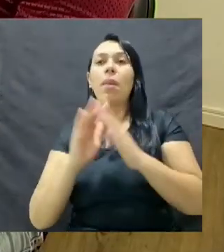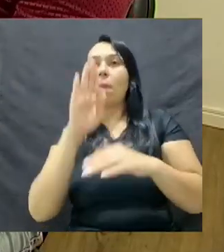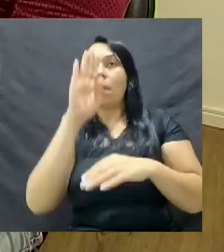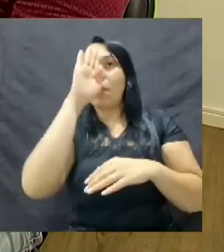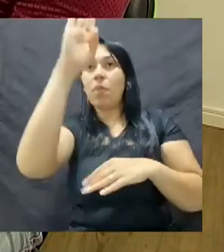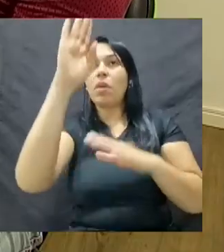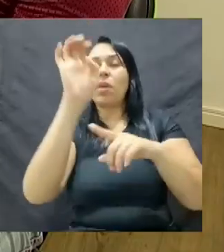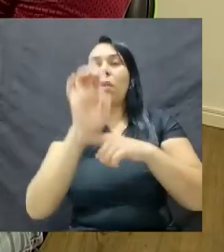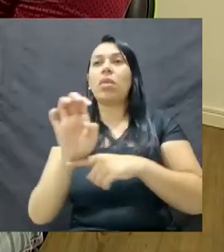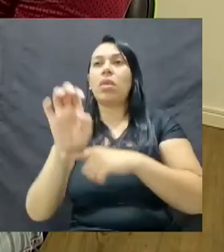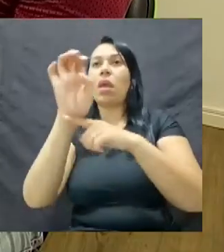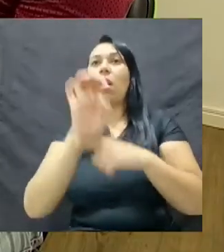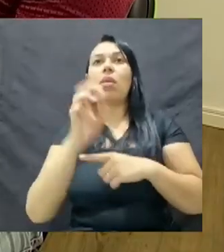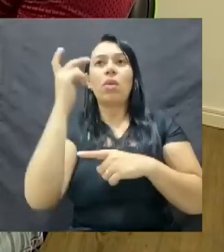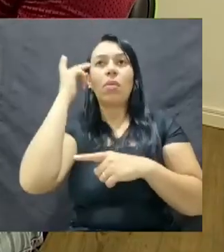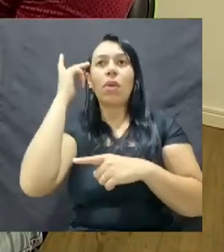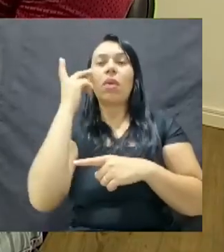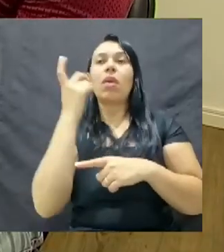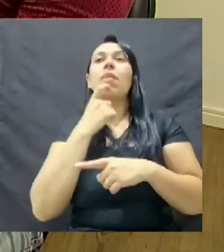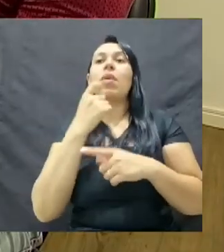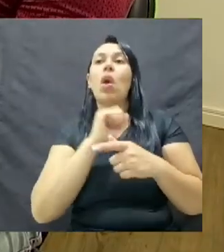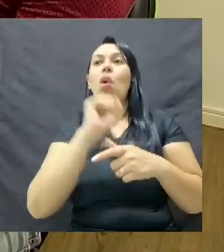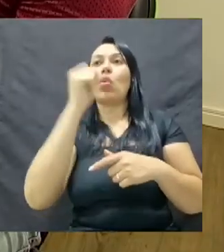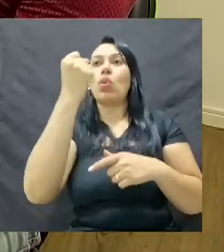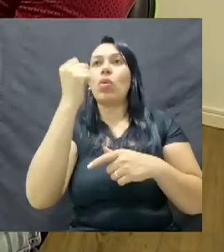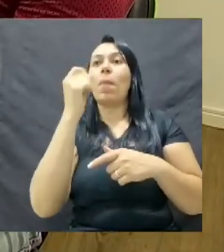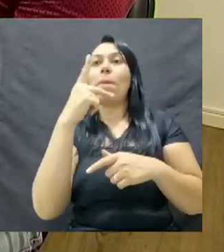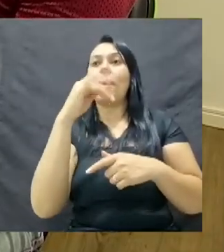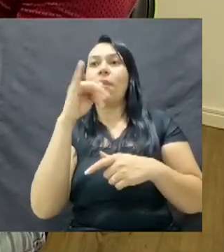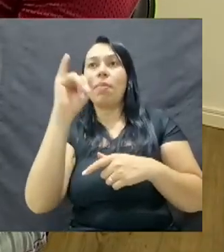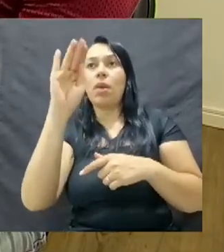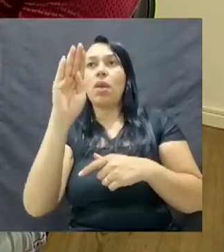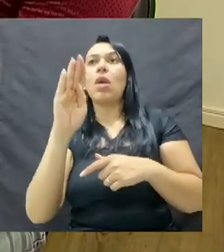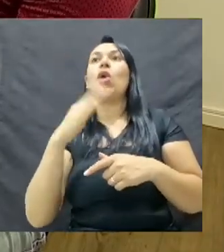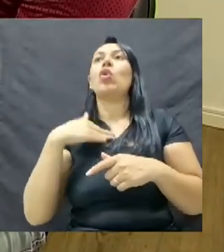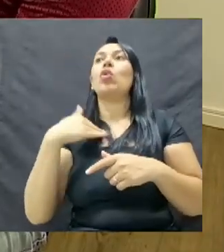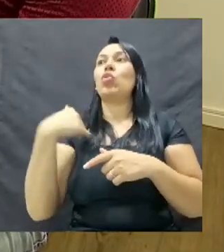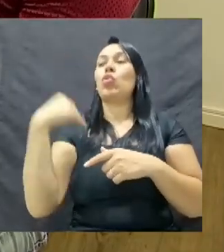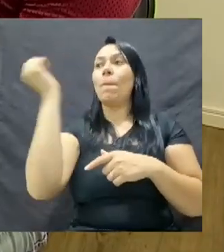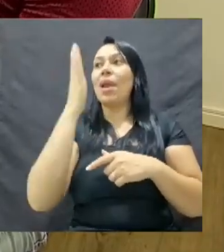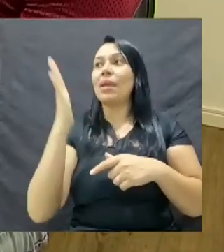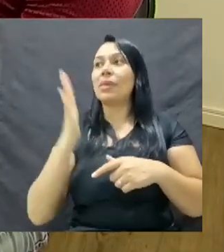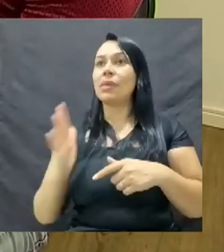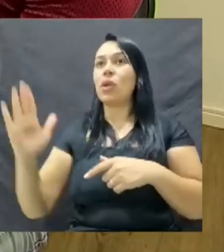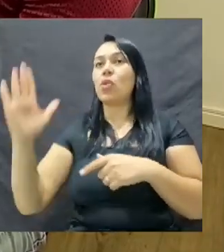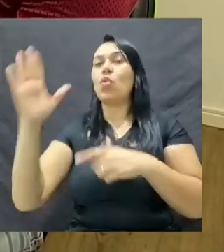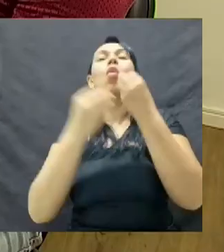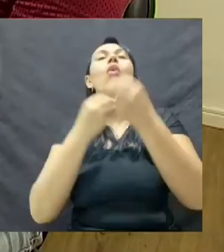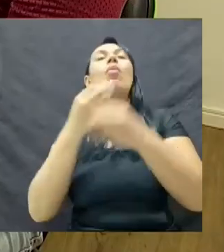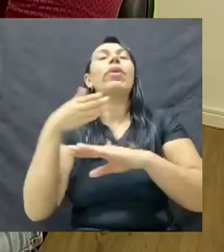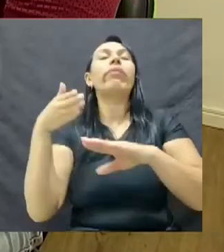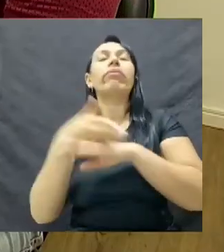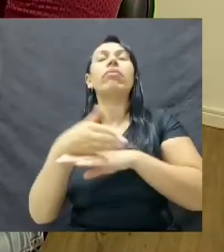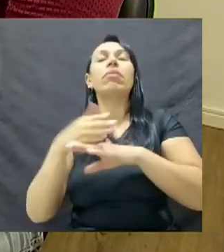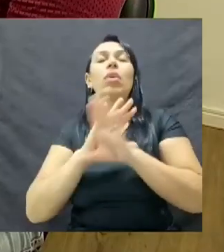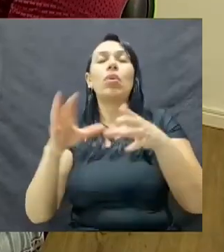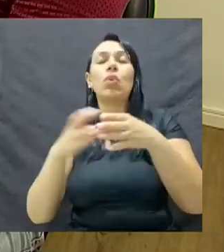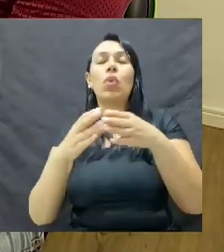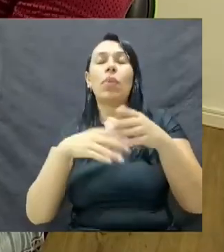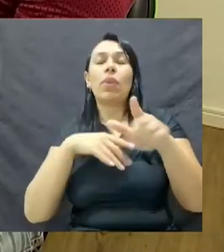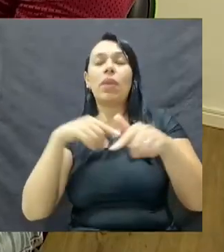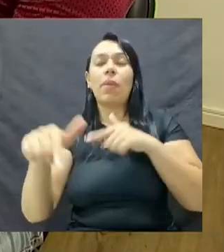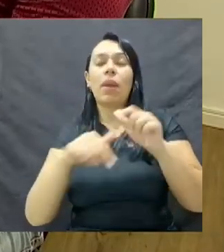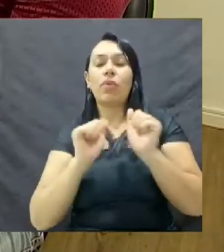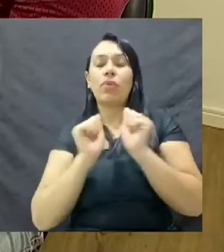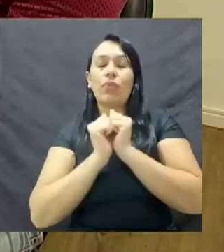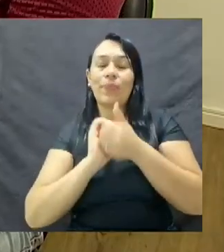Campinas é o 8º maior PIB do Brasil, à frente de várias capitais. Como que é fazer parte dessa equipe? Conta mais um pouco pra gente aí.